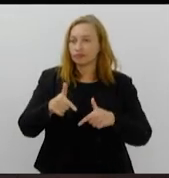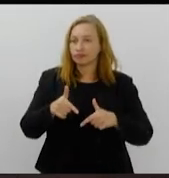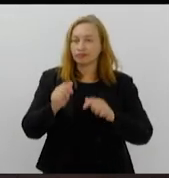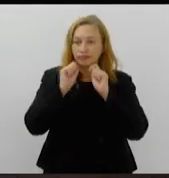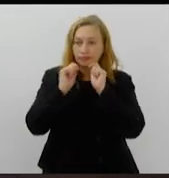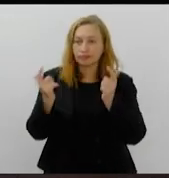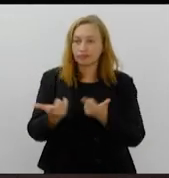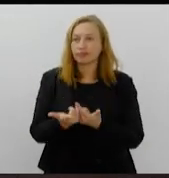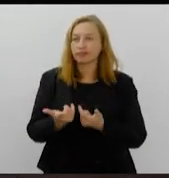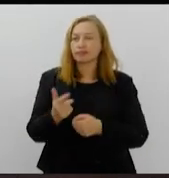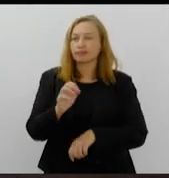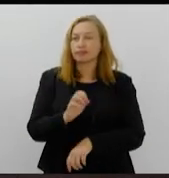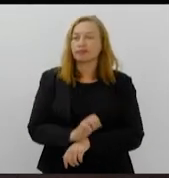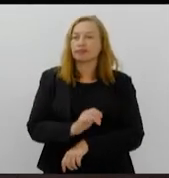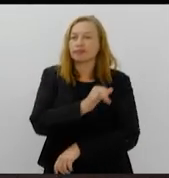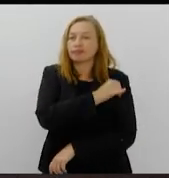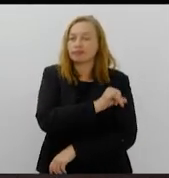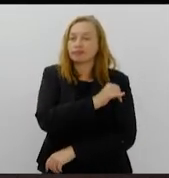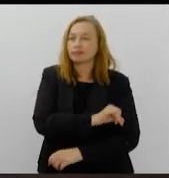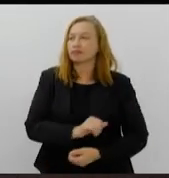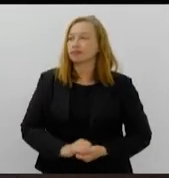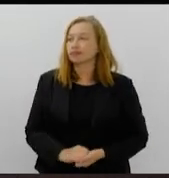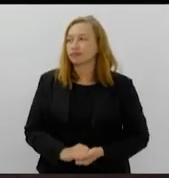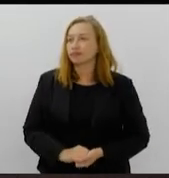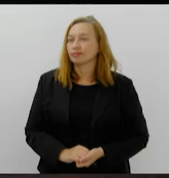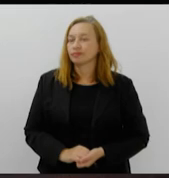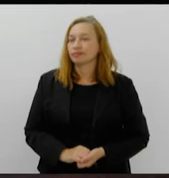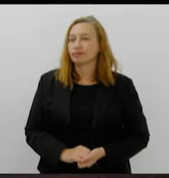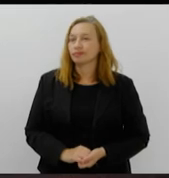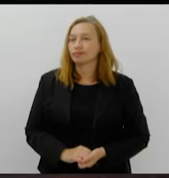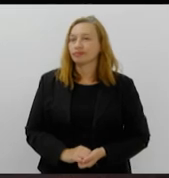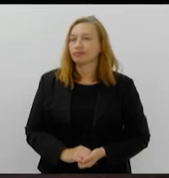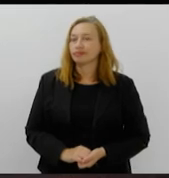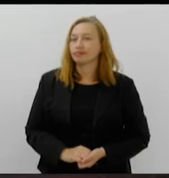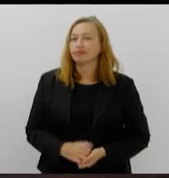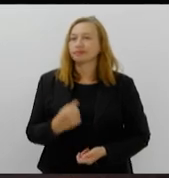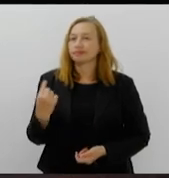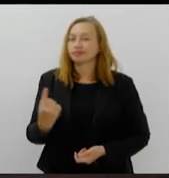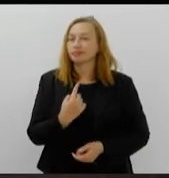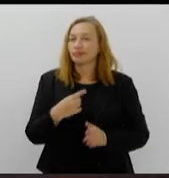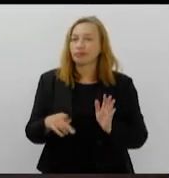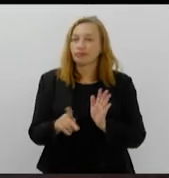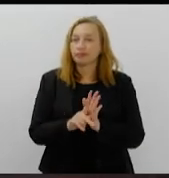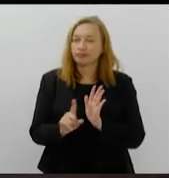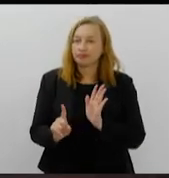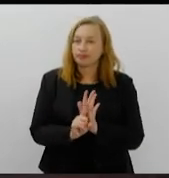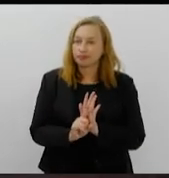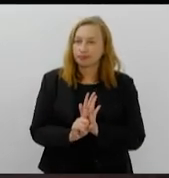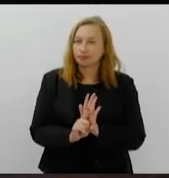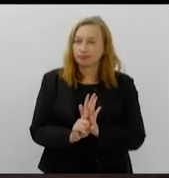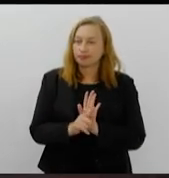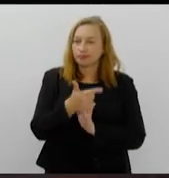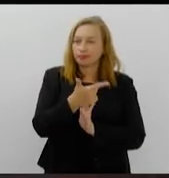Assembleia Legislativa aqui do Rio de Janeiro. Nosso projeto de lei